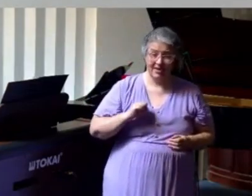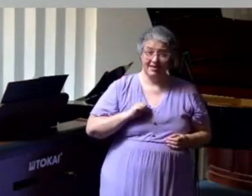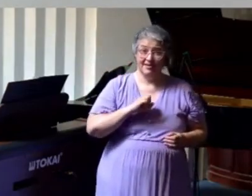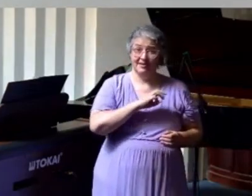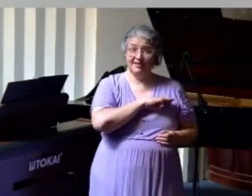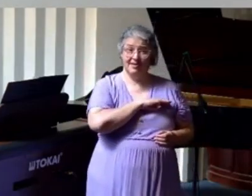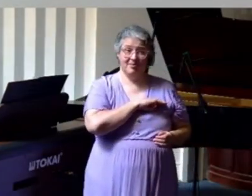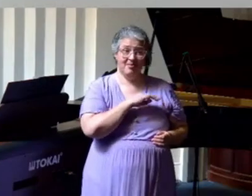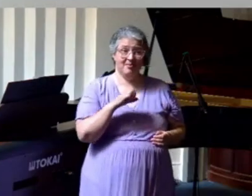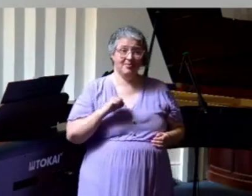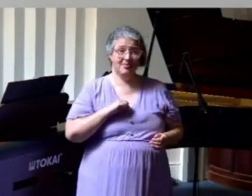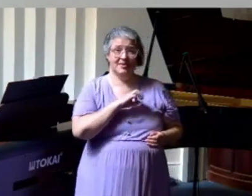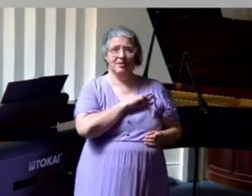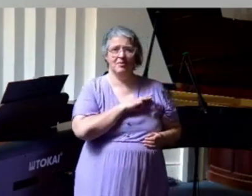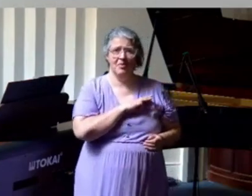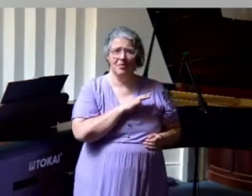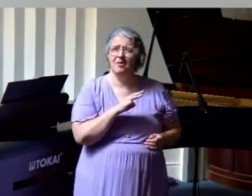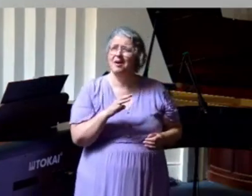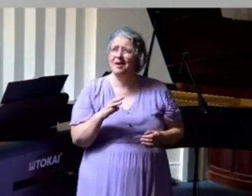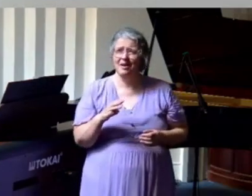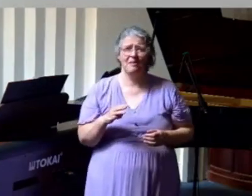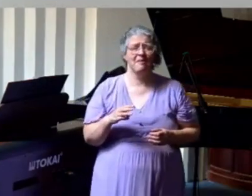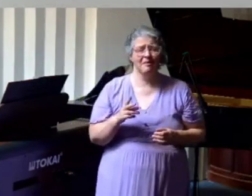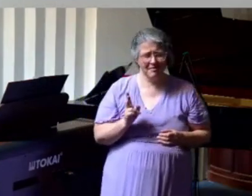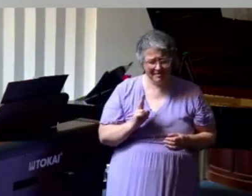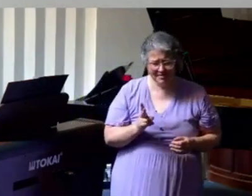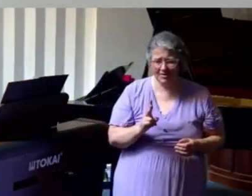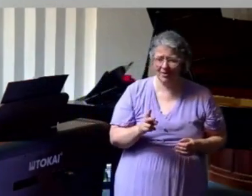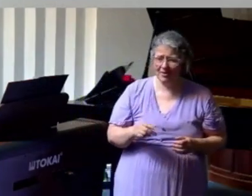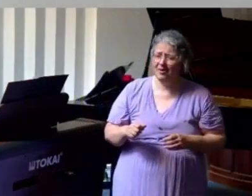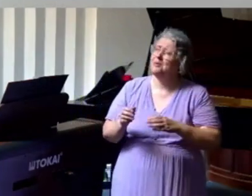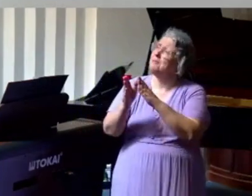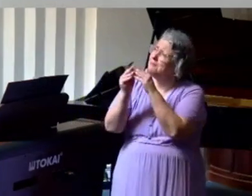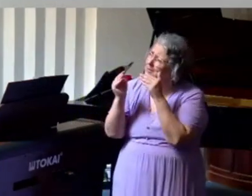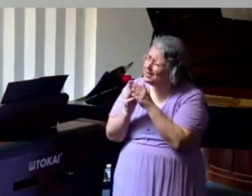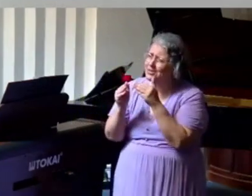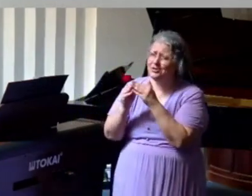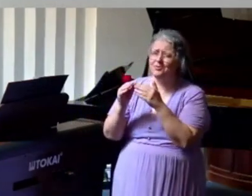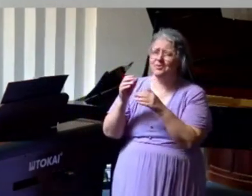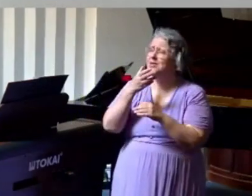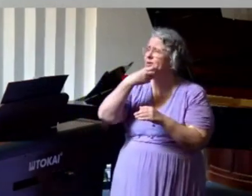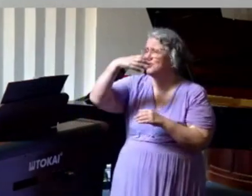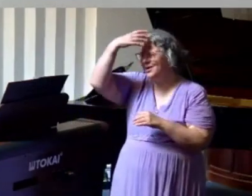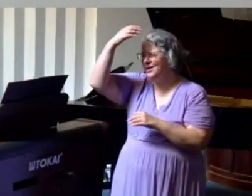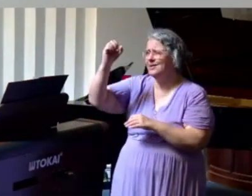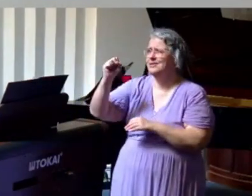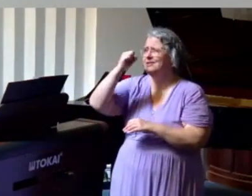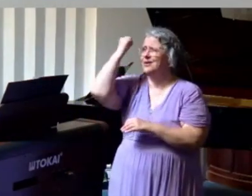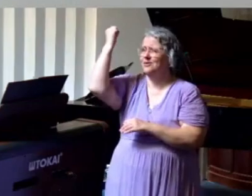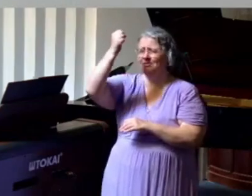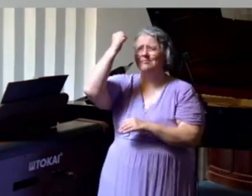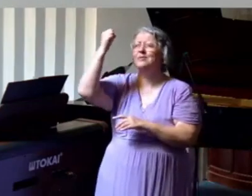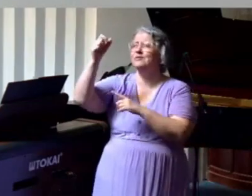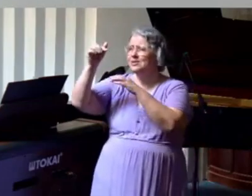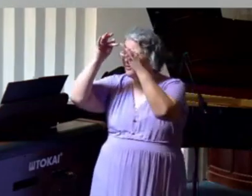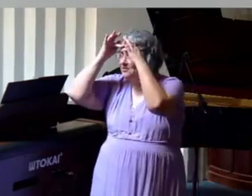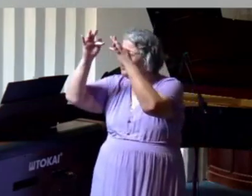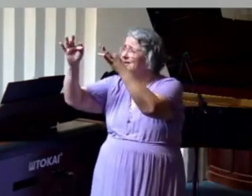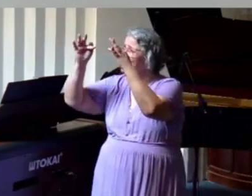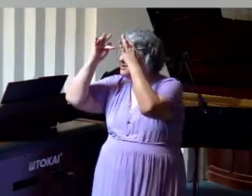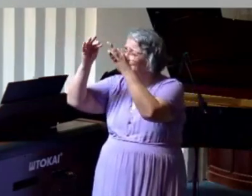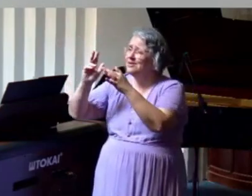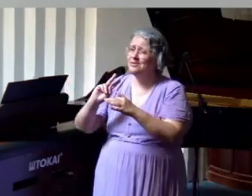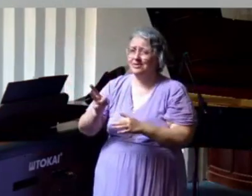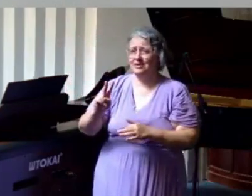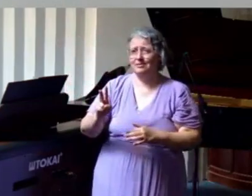Saul para ele exercer um reinado diante do Senhor. Mas a fidelidade de Saul não